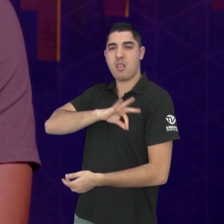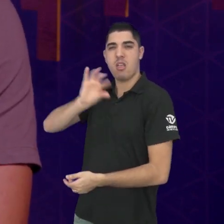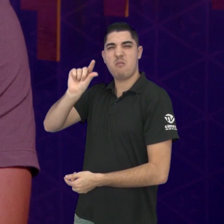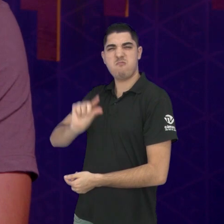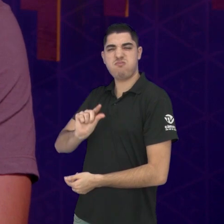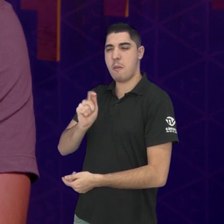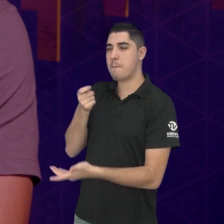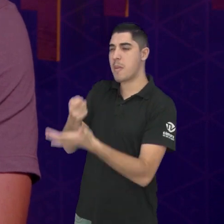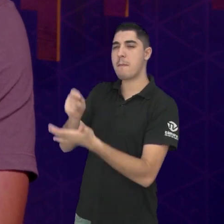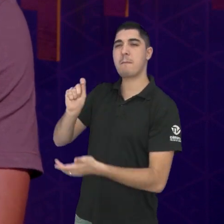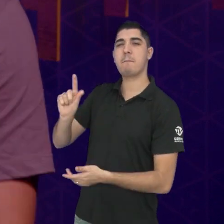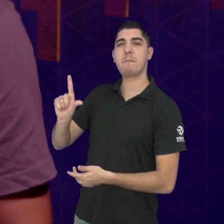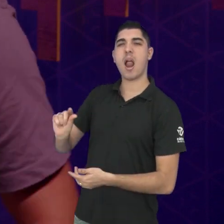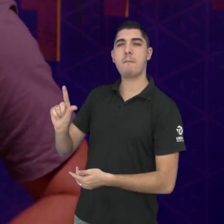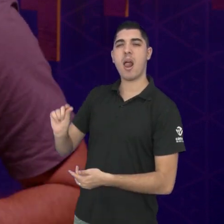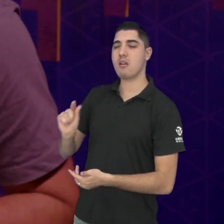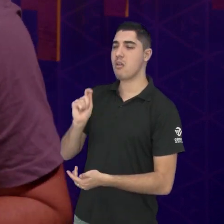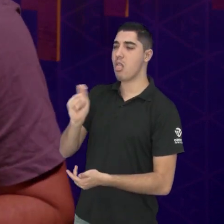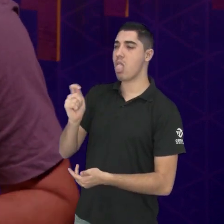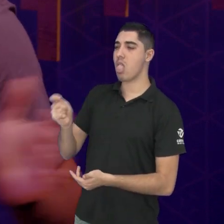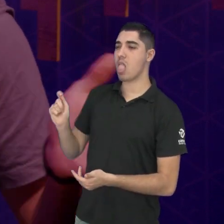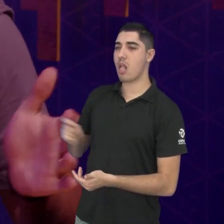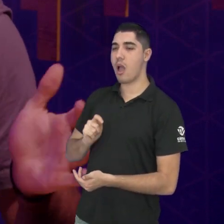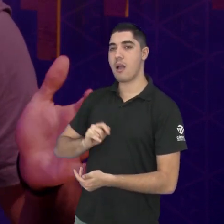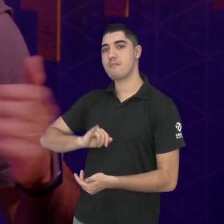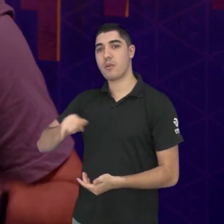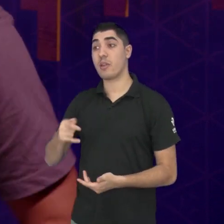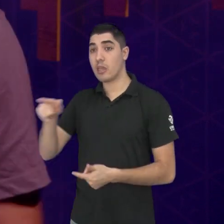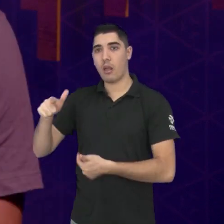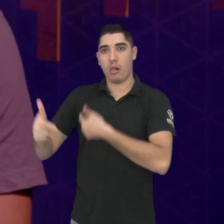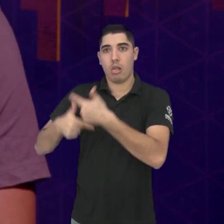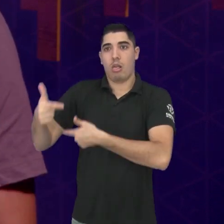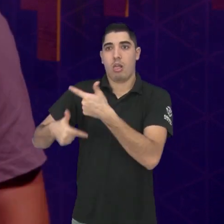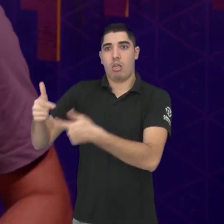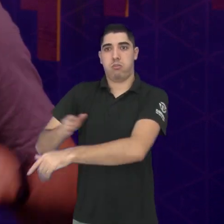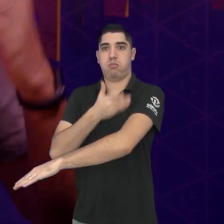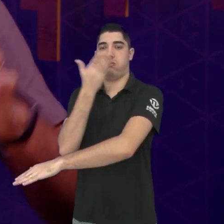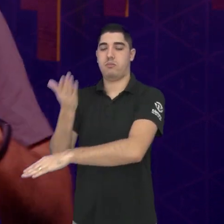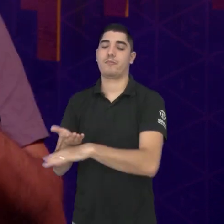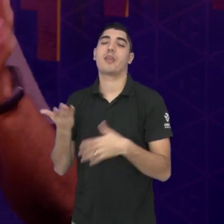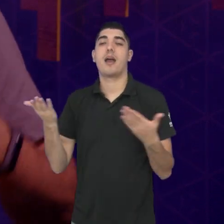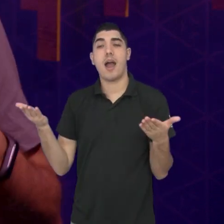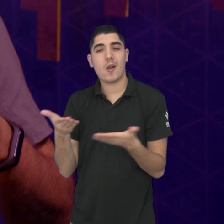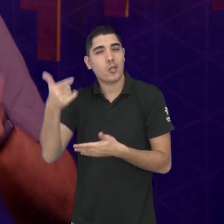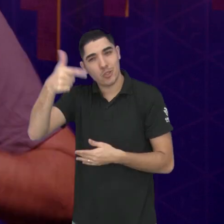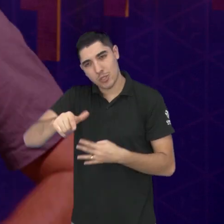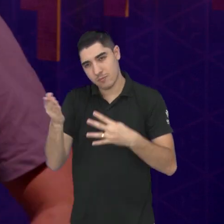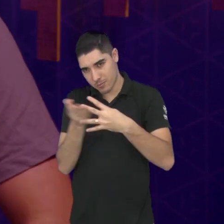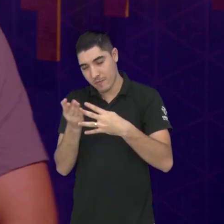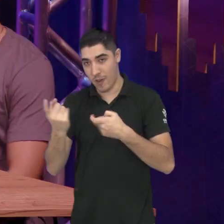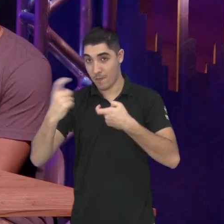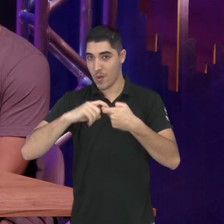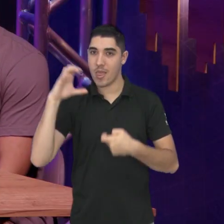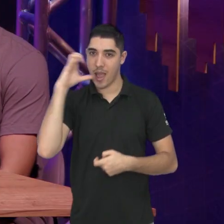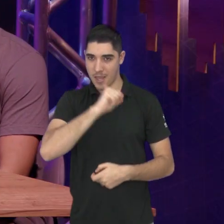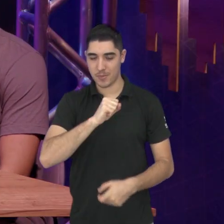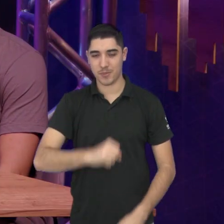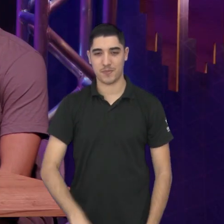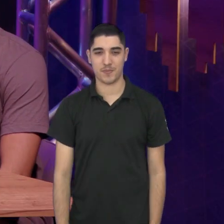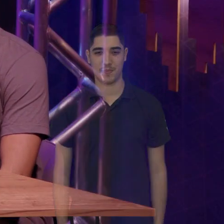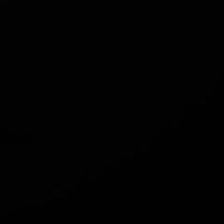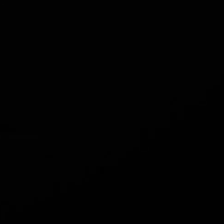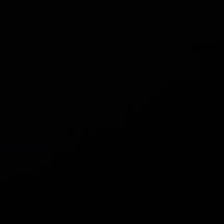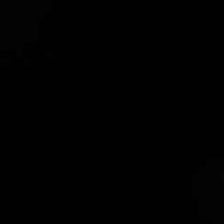mais barato ainda sobre regimes exaustivos de trabalho. Mas a gente vai dar mais uma pausa e já volta para o nosso último